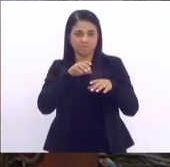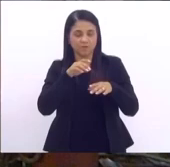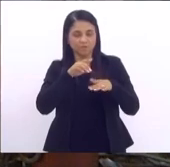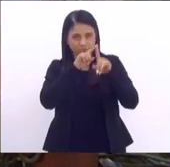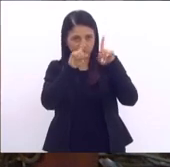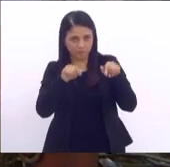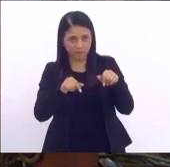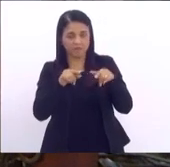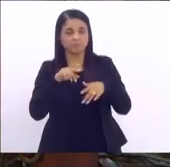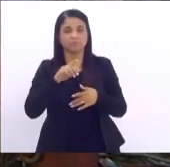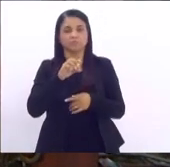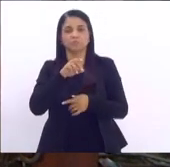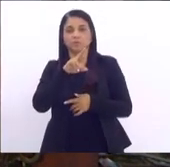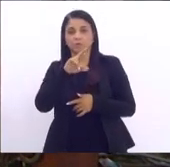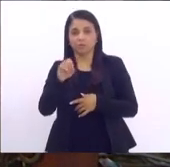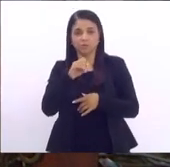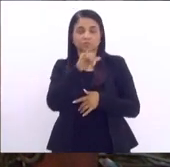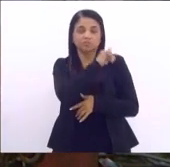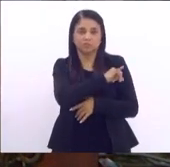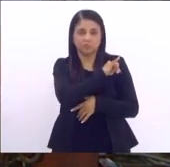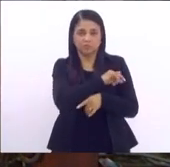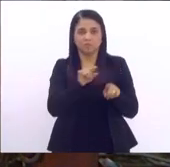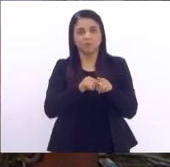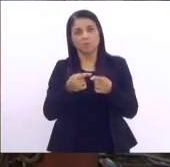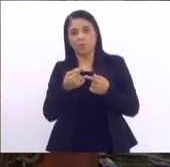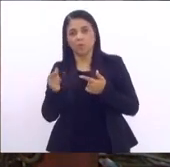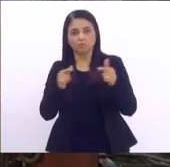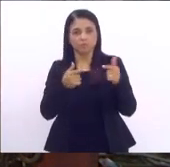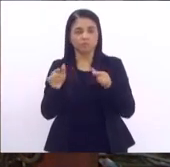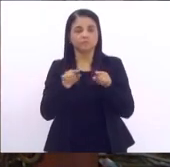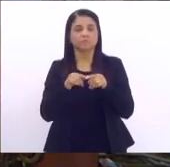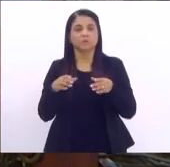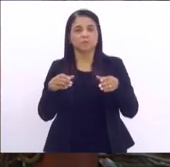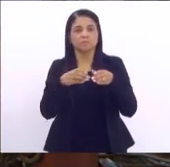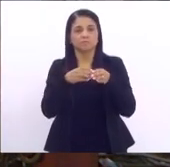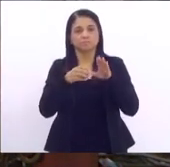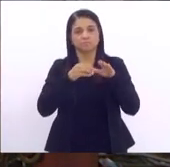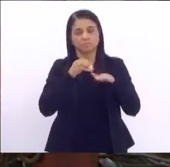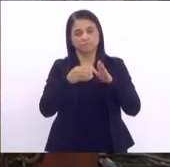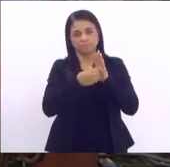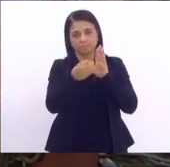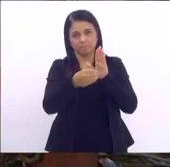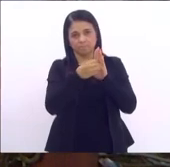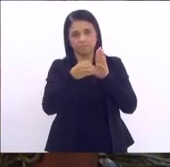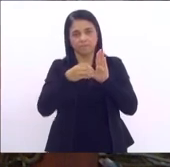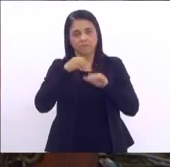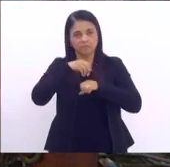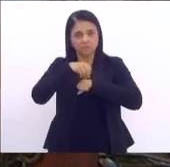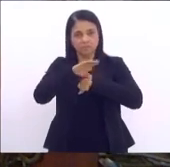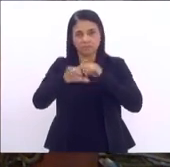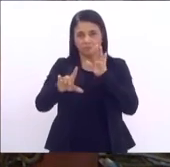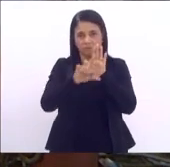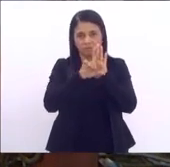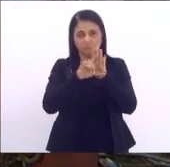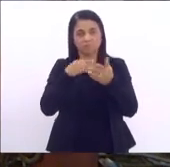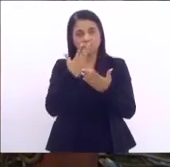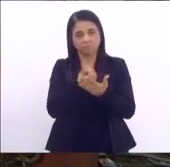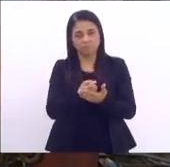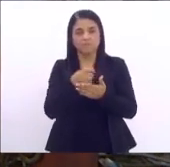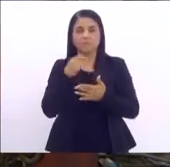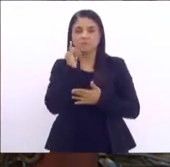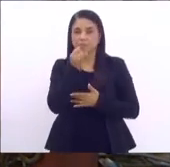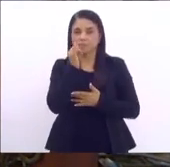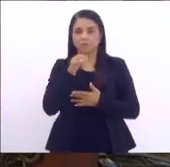providências. Parecer da Comissão de Indicações Legislativas favorável, relator, deputado Felipe Soares.